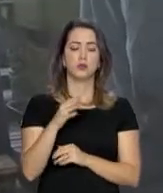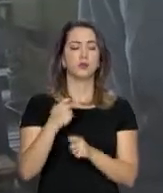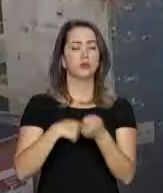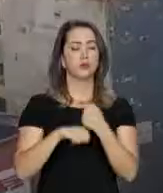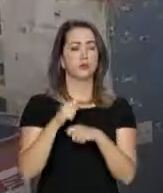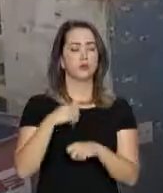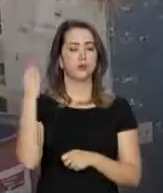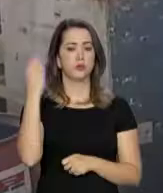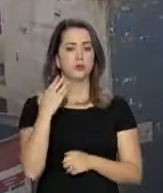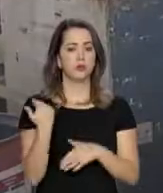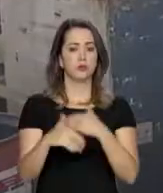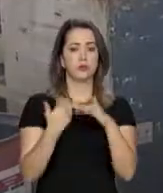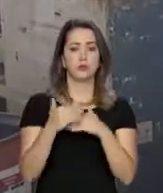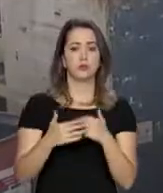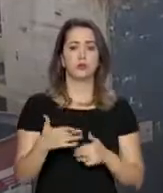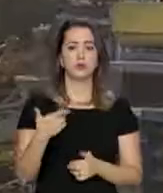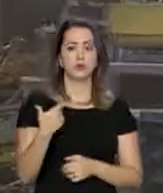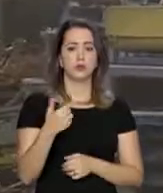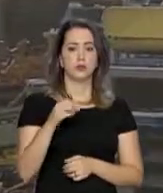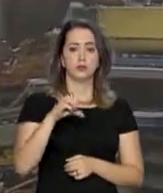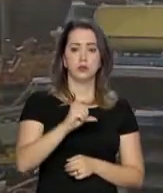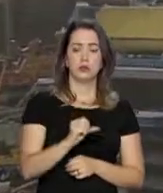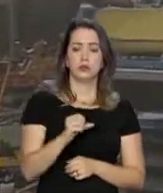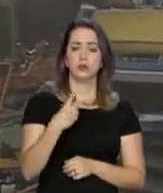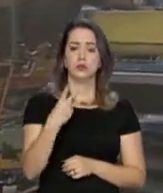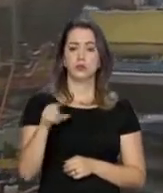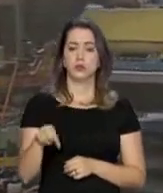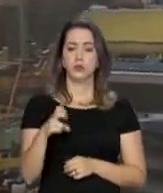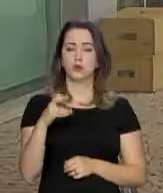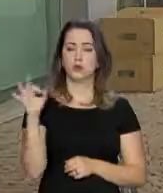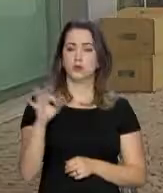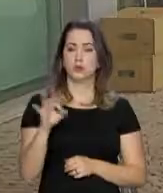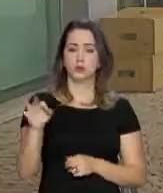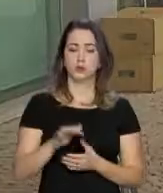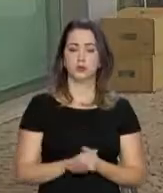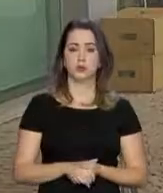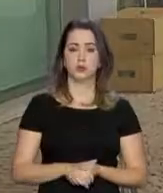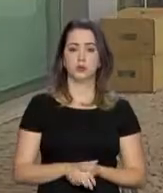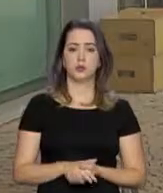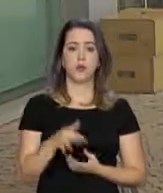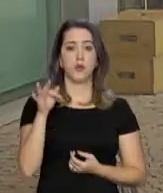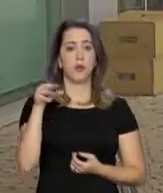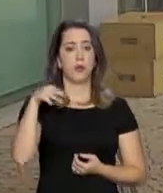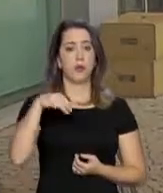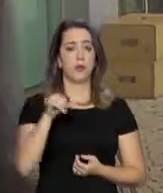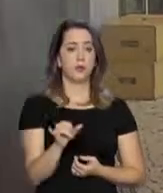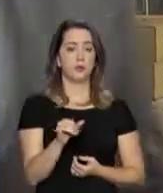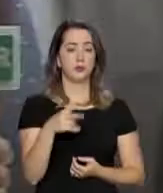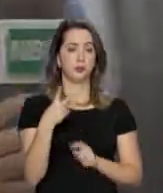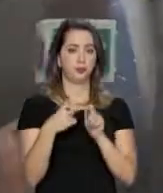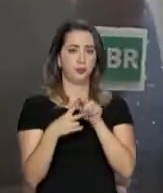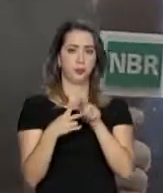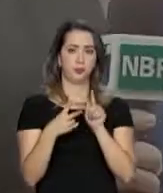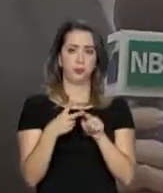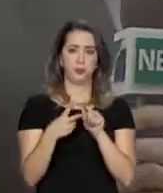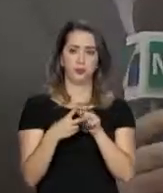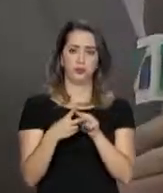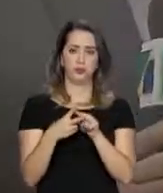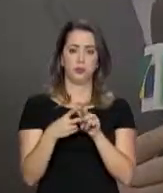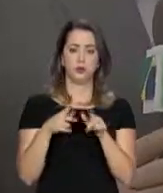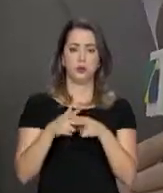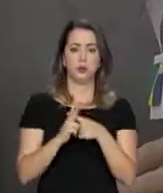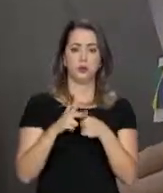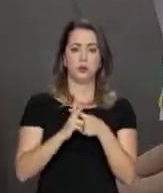economia brasileira e para 2019 de 26 por cento segundo o fmi e dois motivos levaram a instituição a